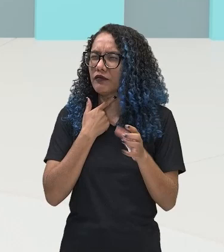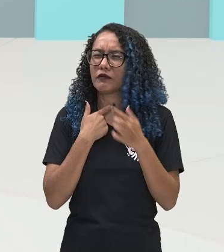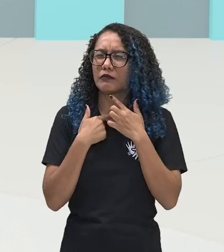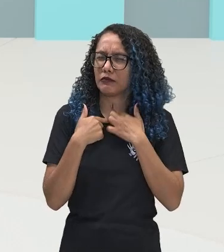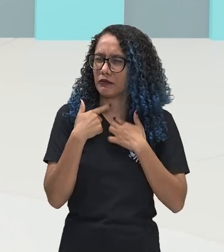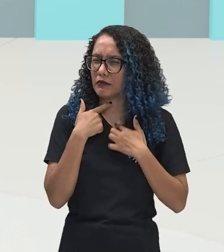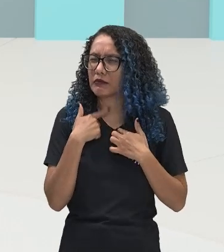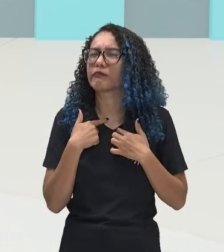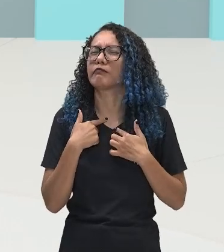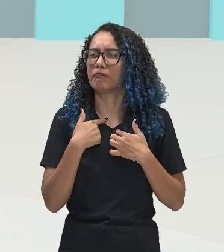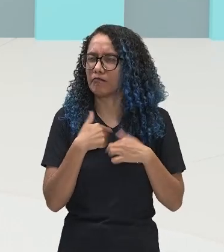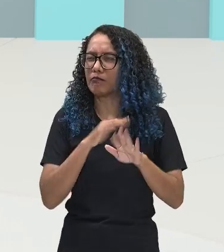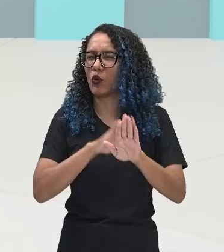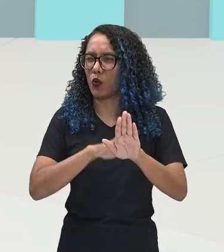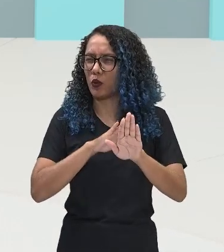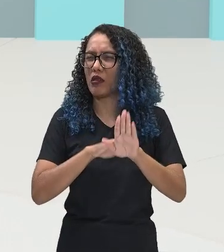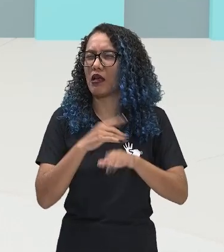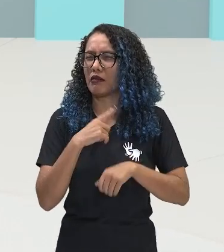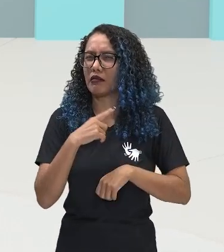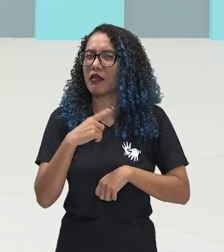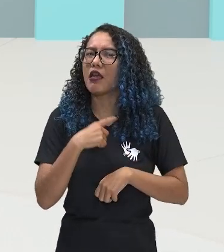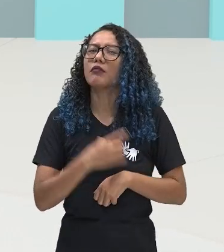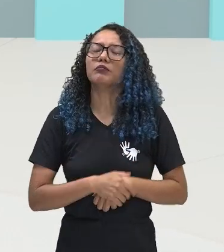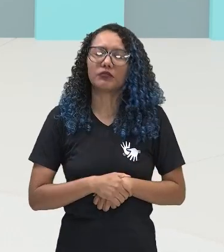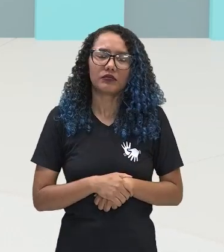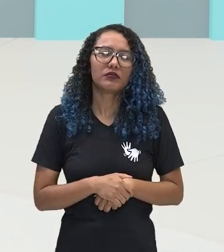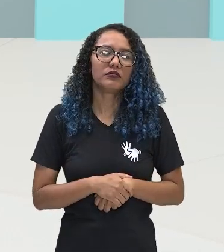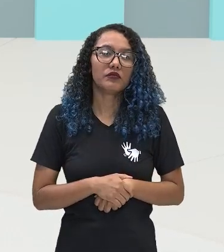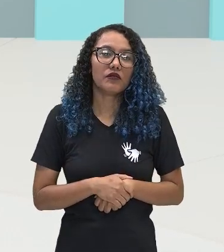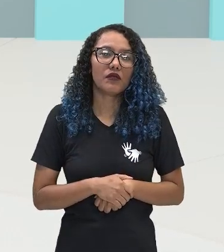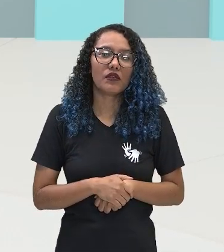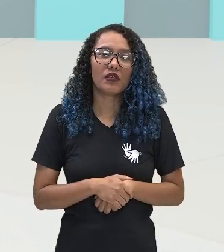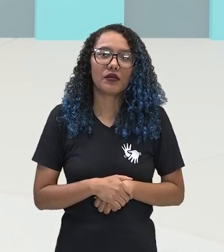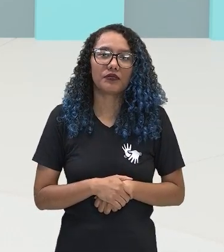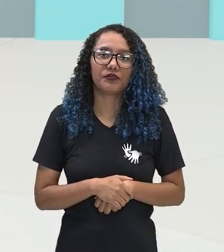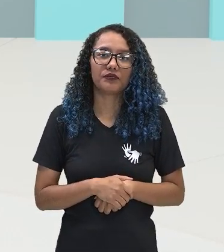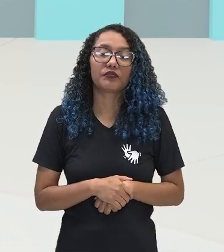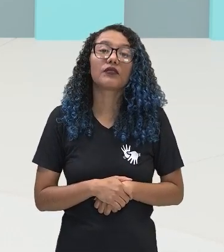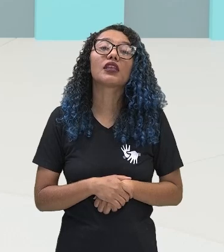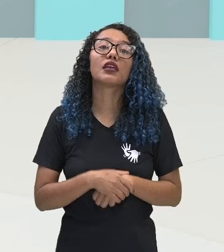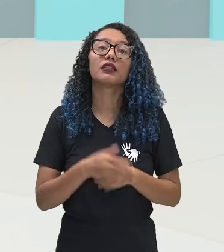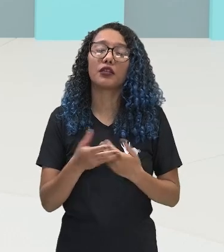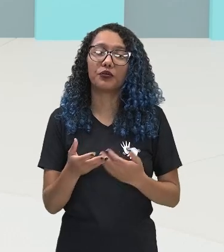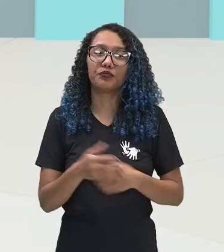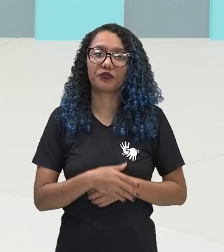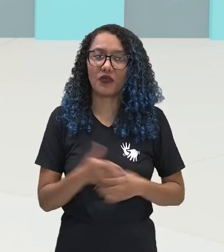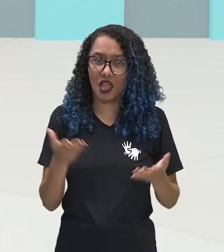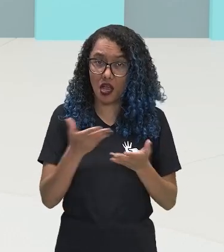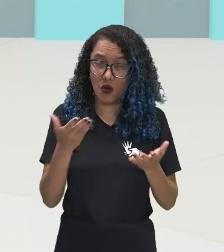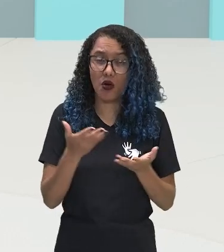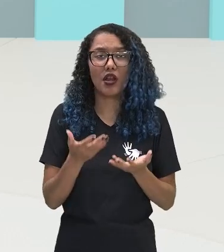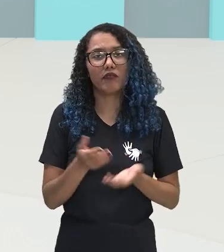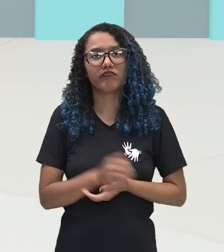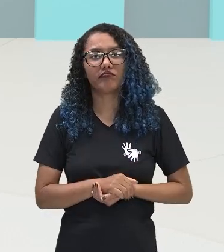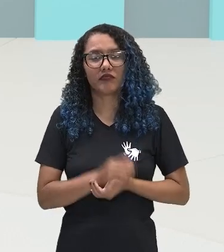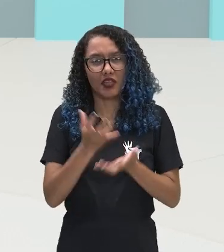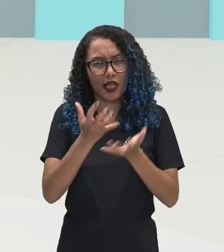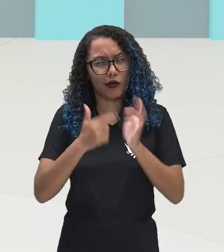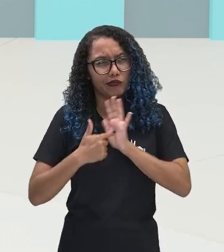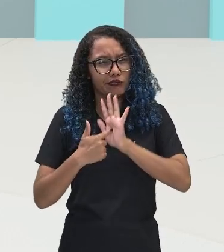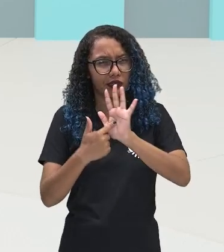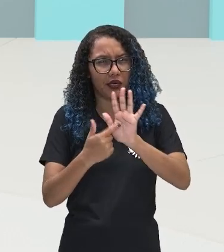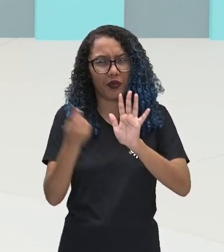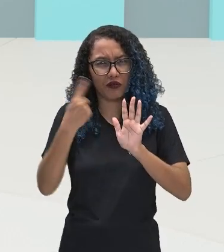lá convido vocês a estudarem todos os aspectos em torno destes